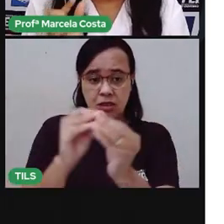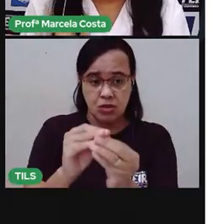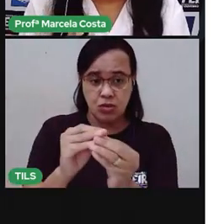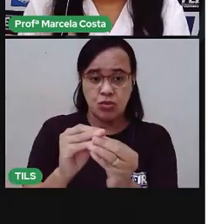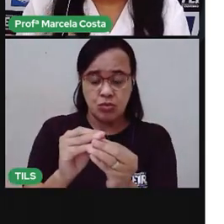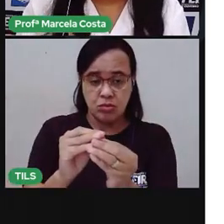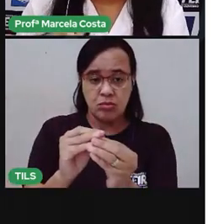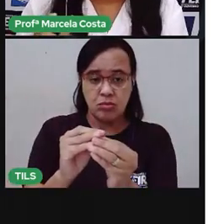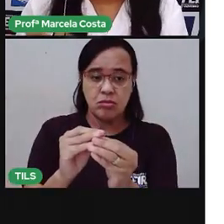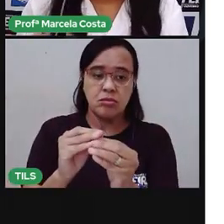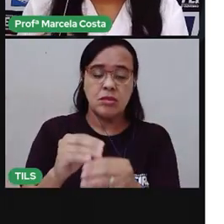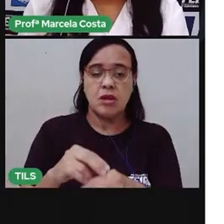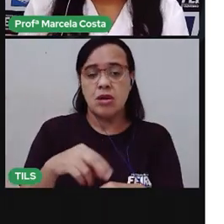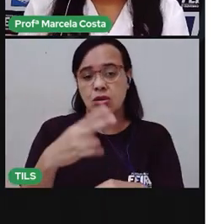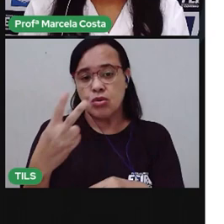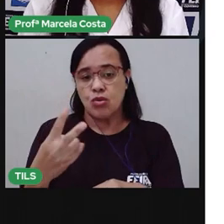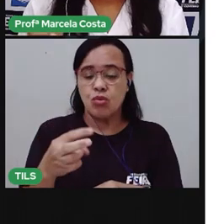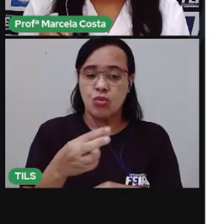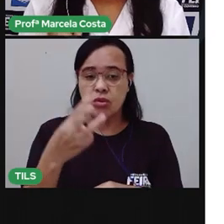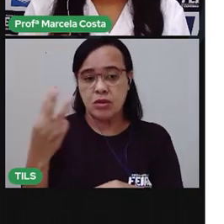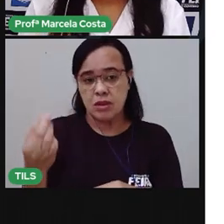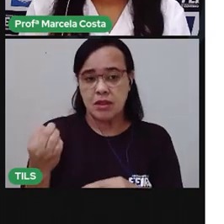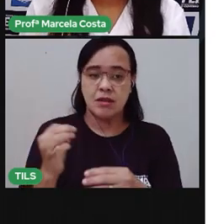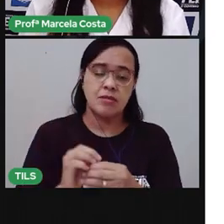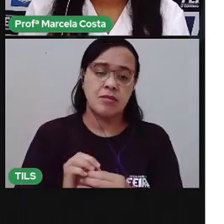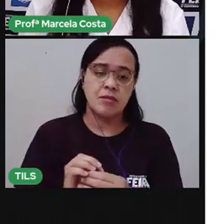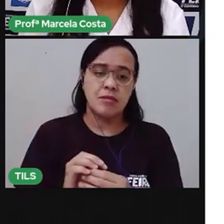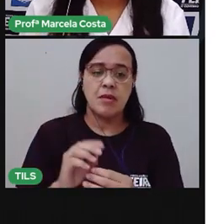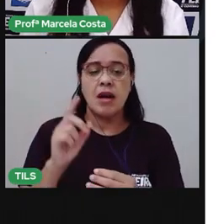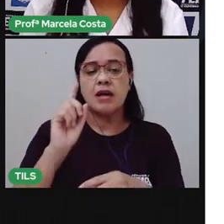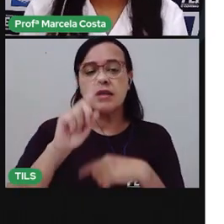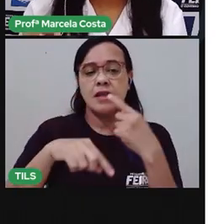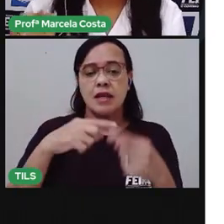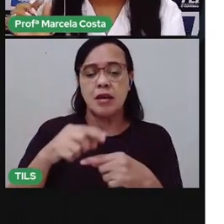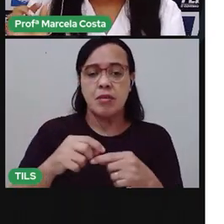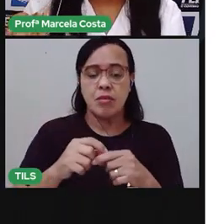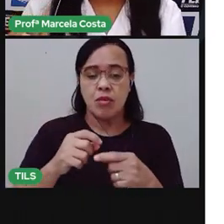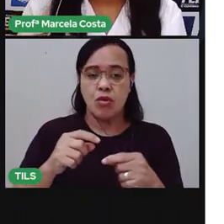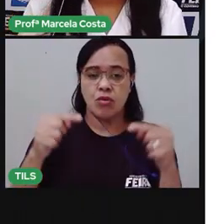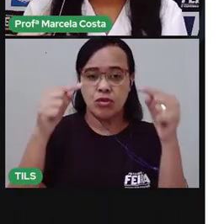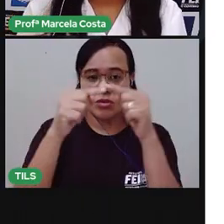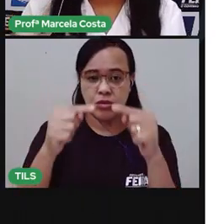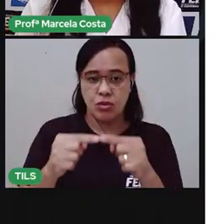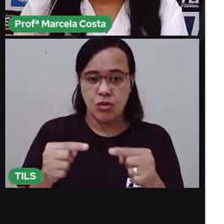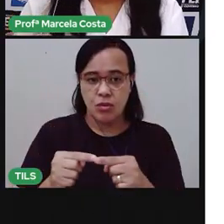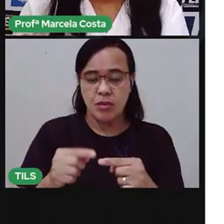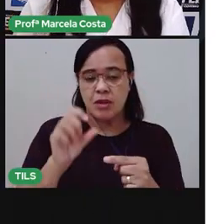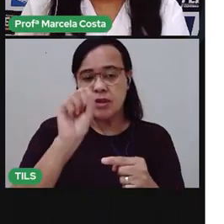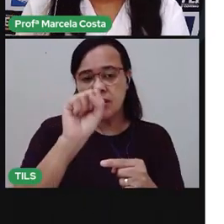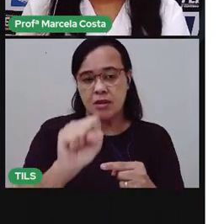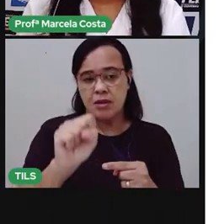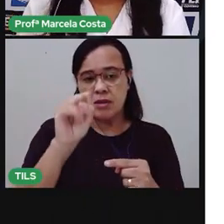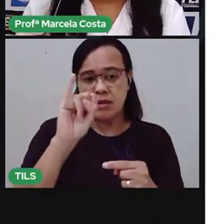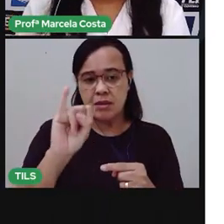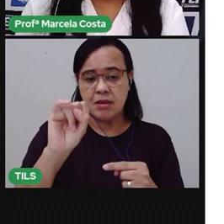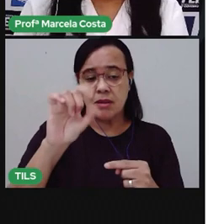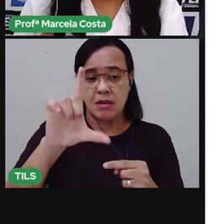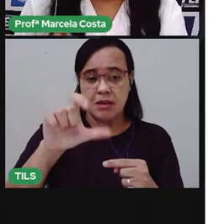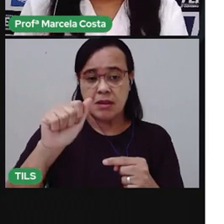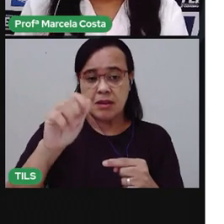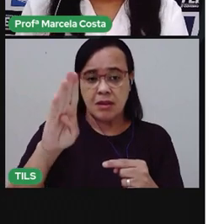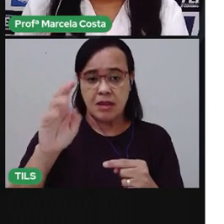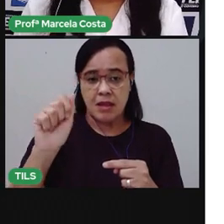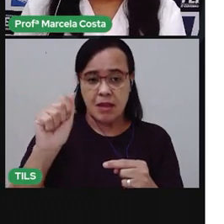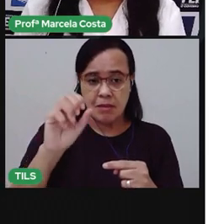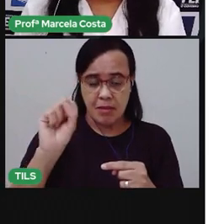né e do órgão três delas forma sílaba pequenas unidades de som